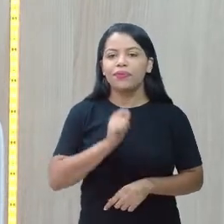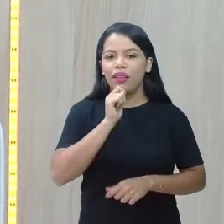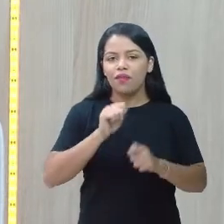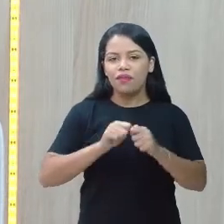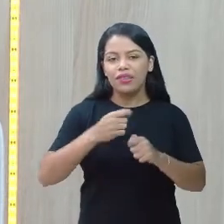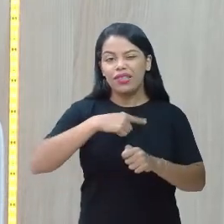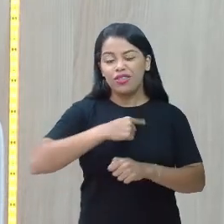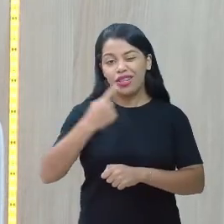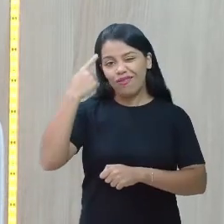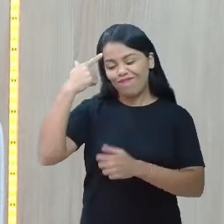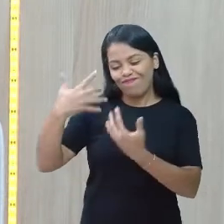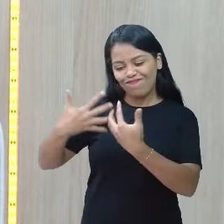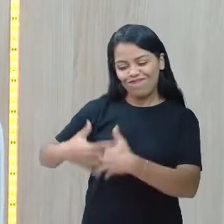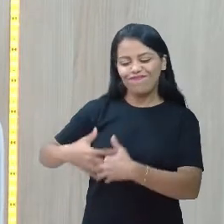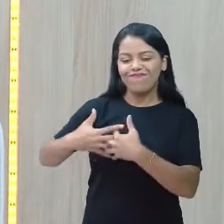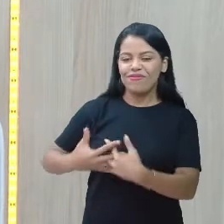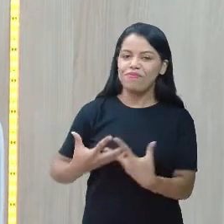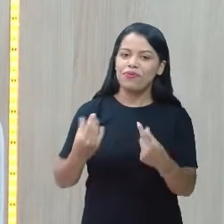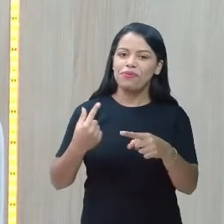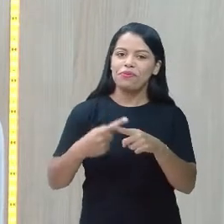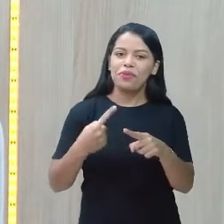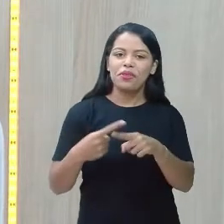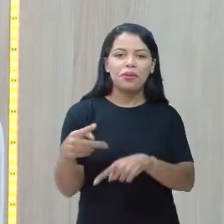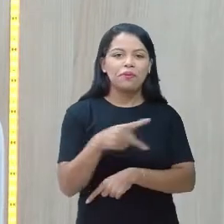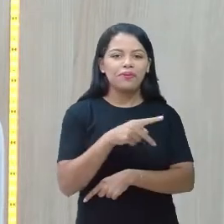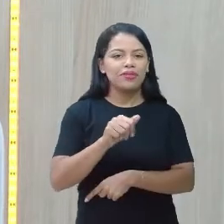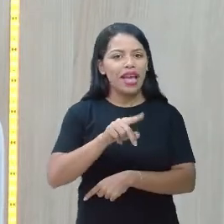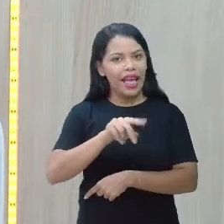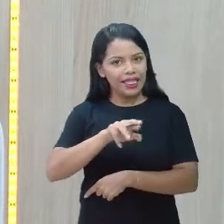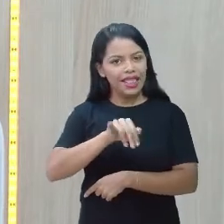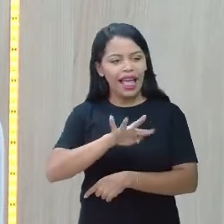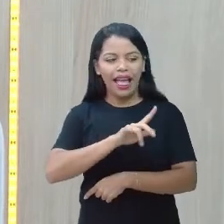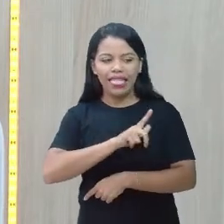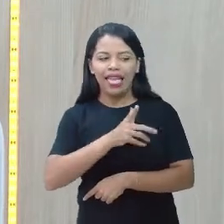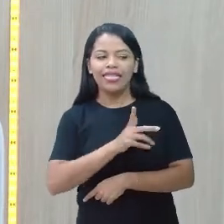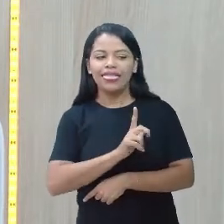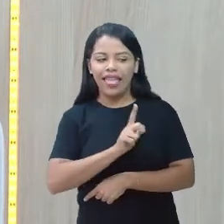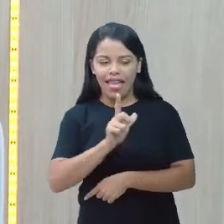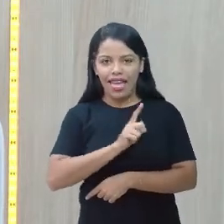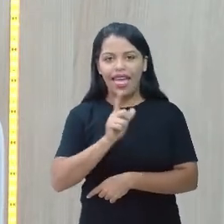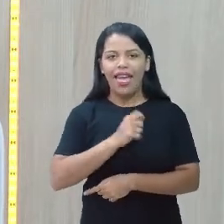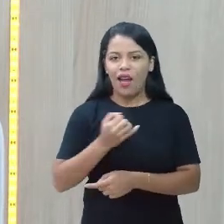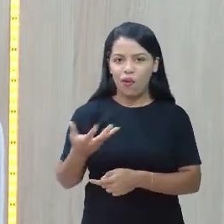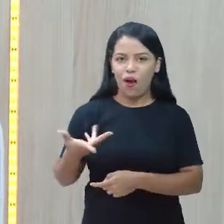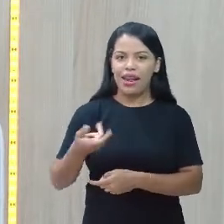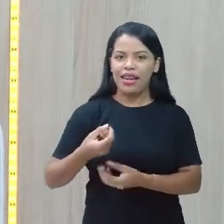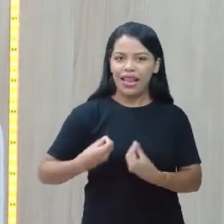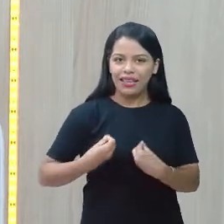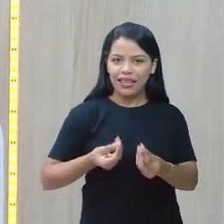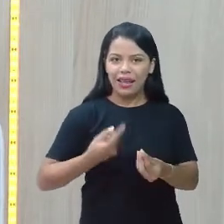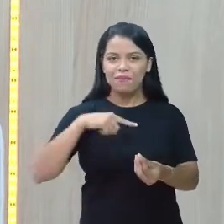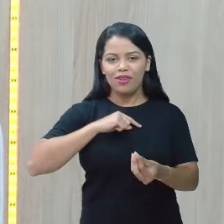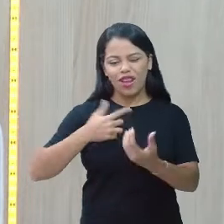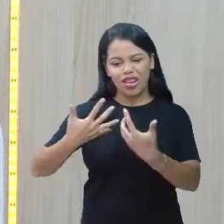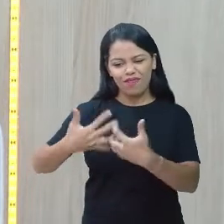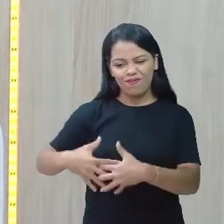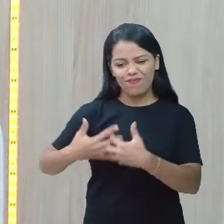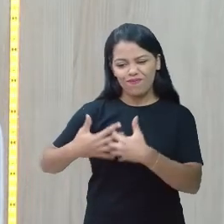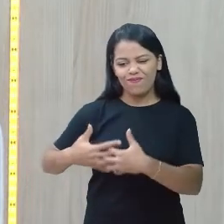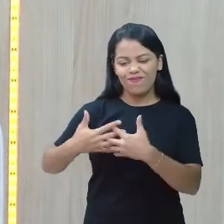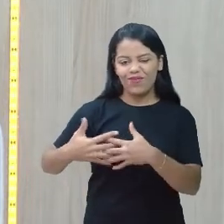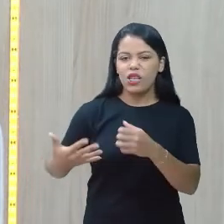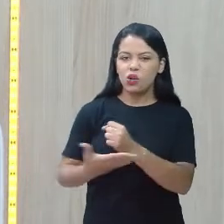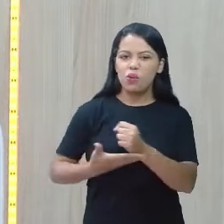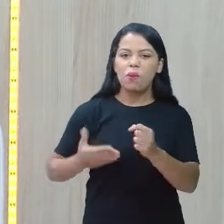gente pensar muito, né? Porque a professora Adriana tem esse talento de trazer reflexões muito profundas, baseadas